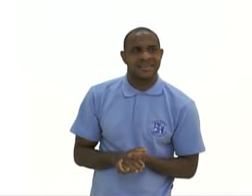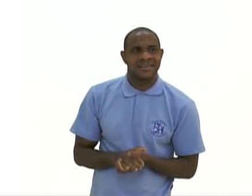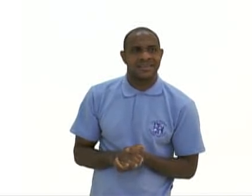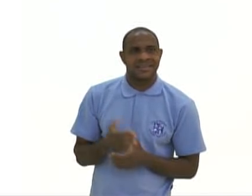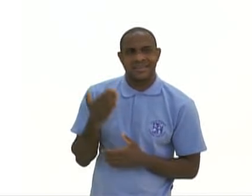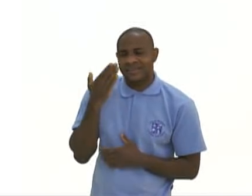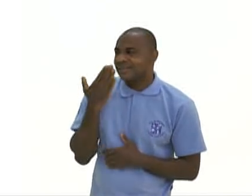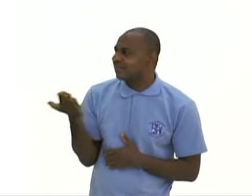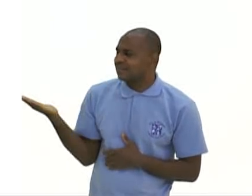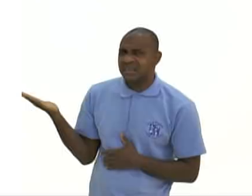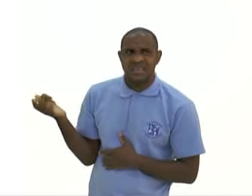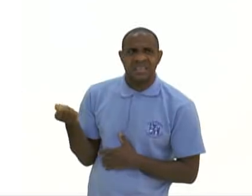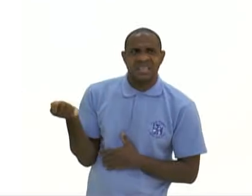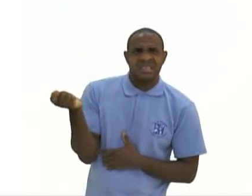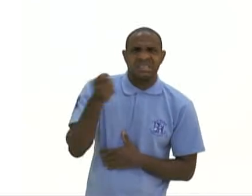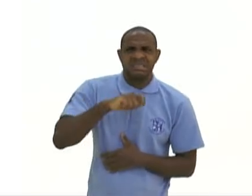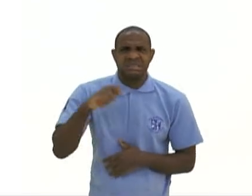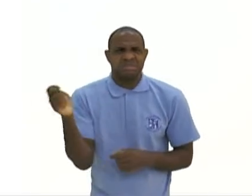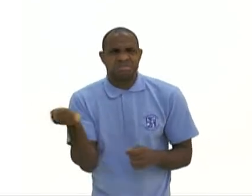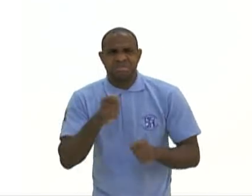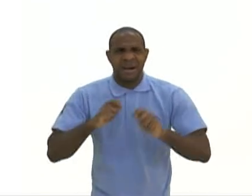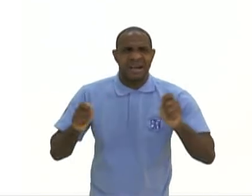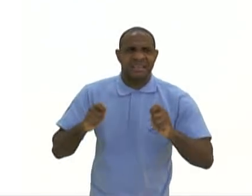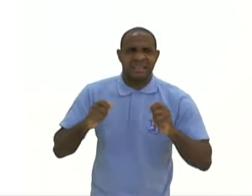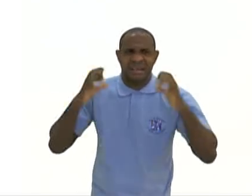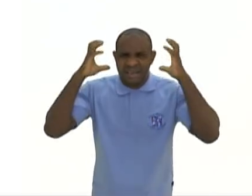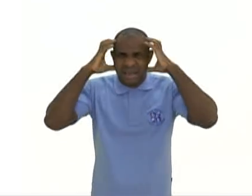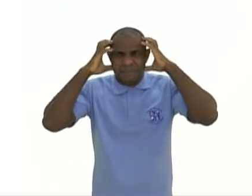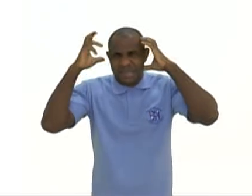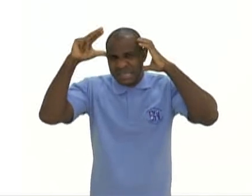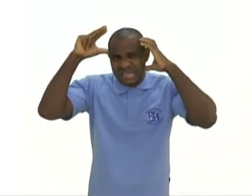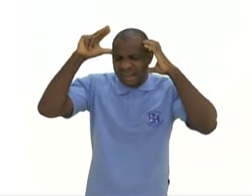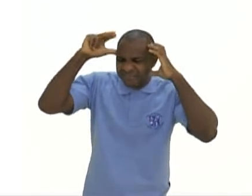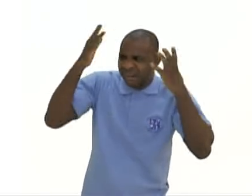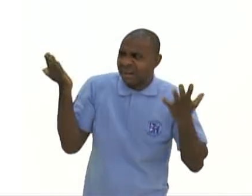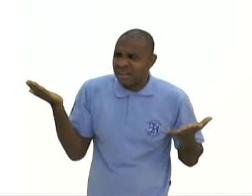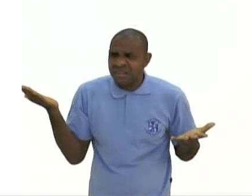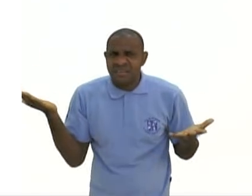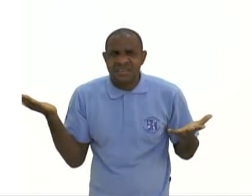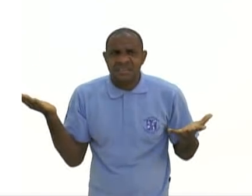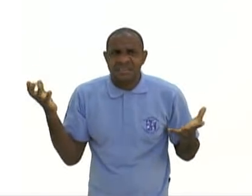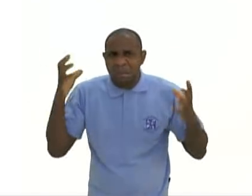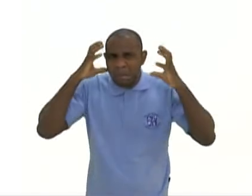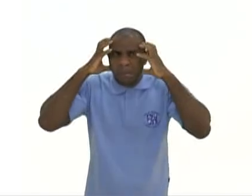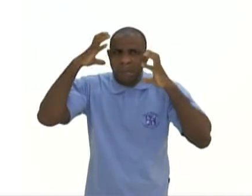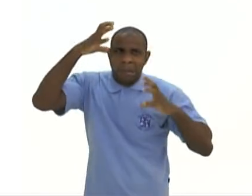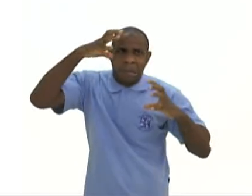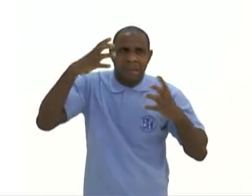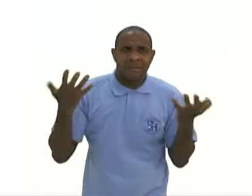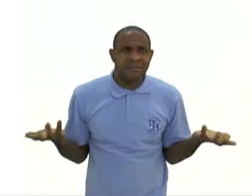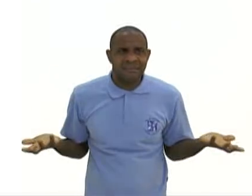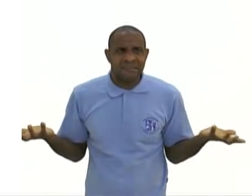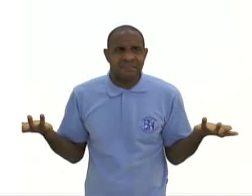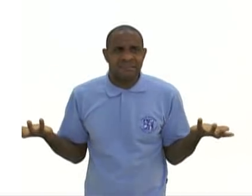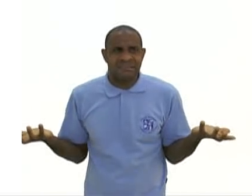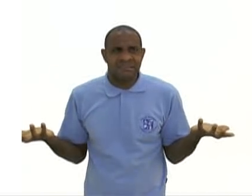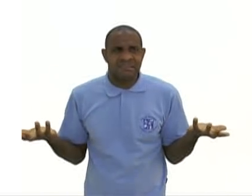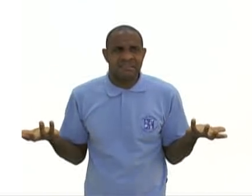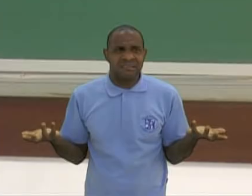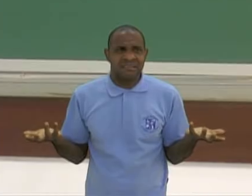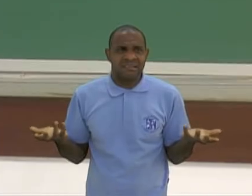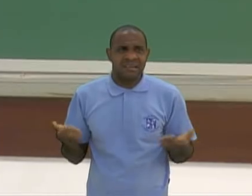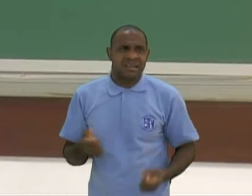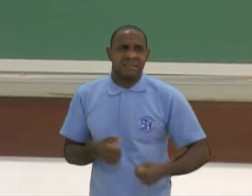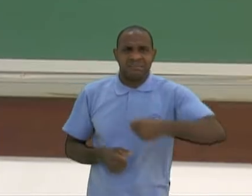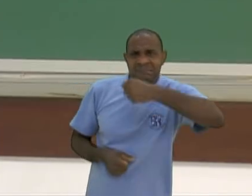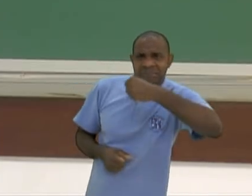Olha, espada para lado, cabeça de cavalo para o outro lado. Engraçado o monge aqui no canto aqui, né? Bom, eu não sei se é monge, né? Escudo